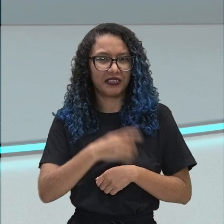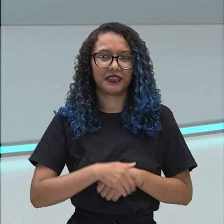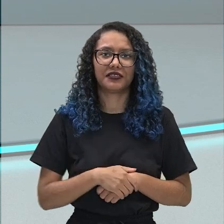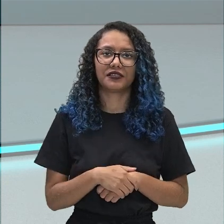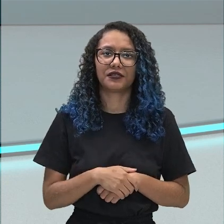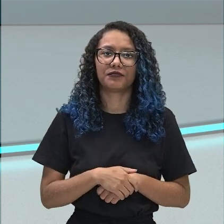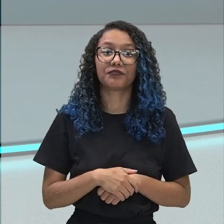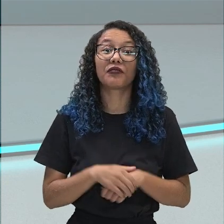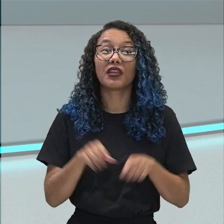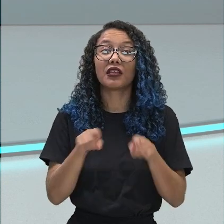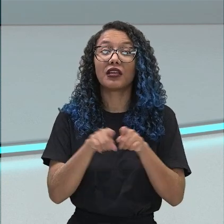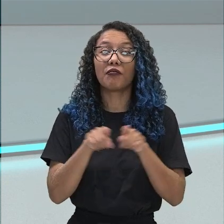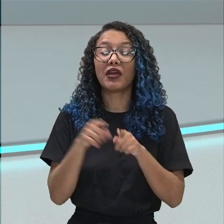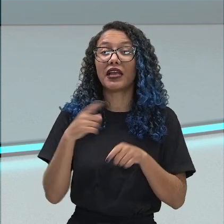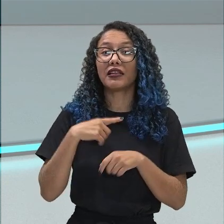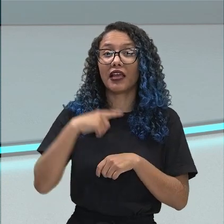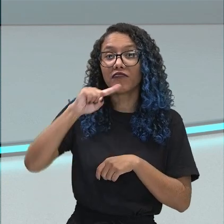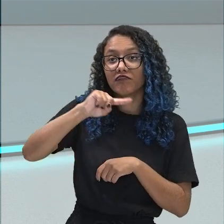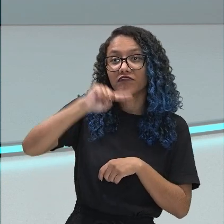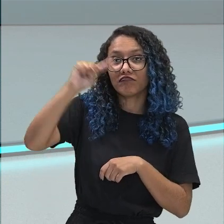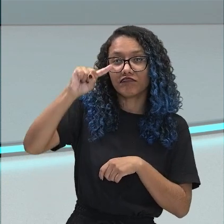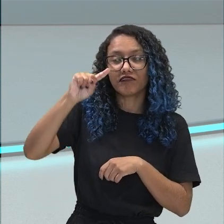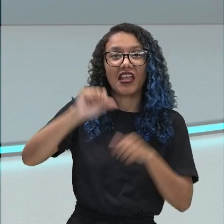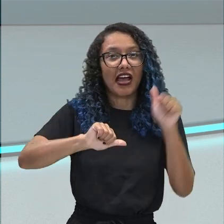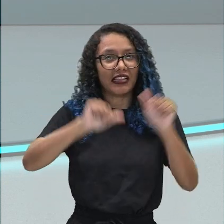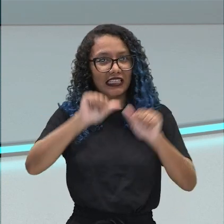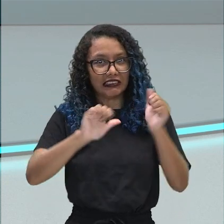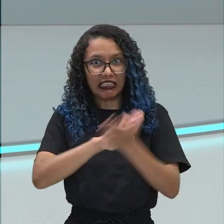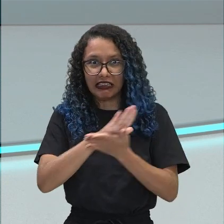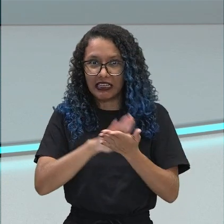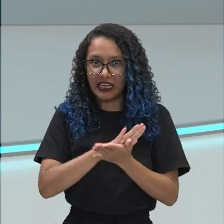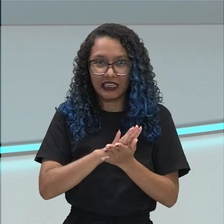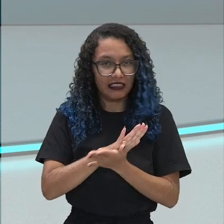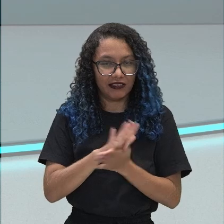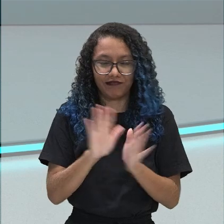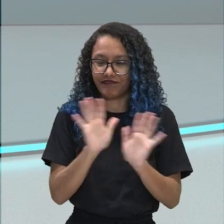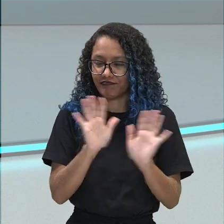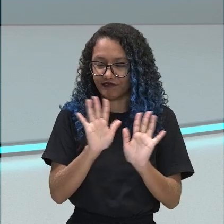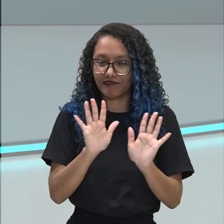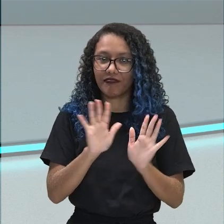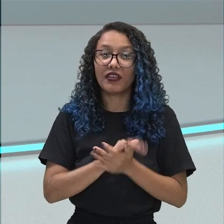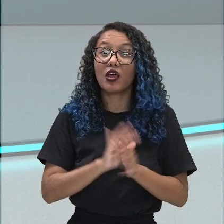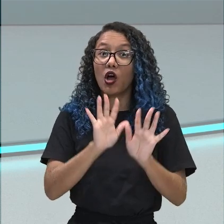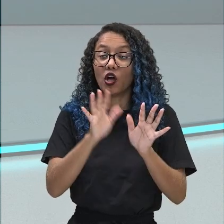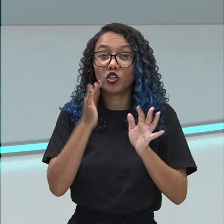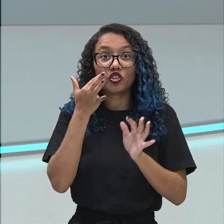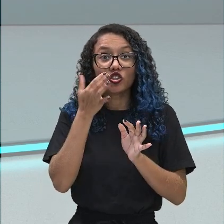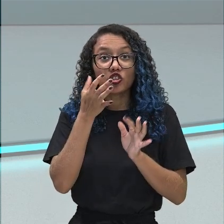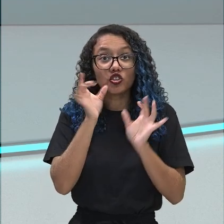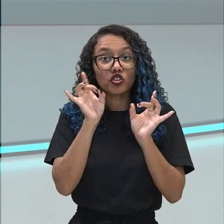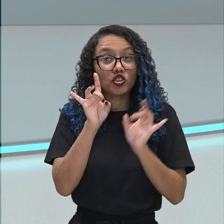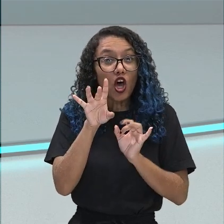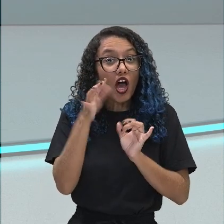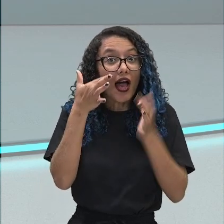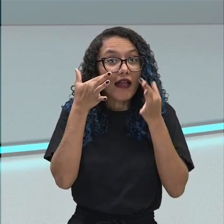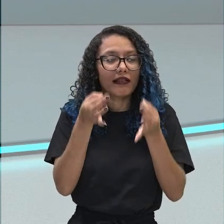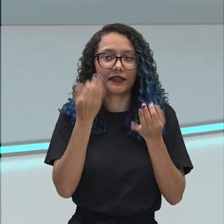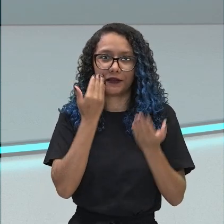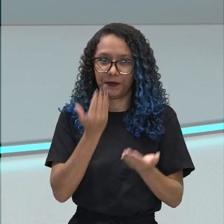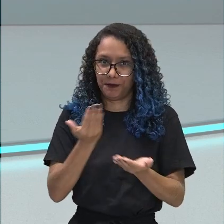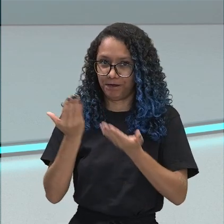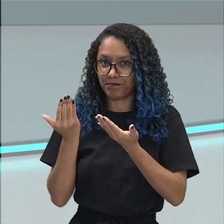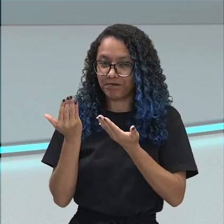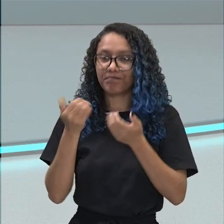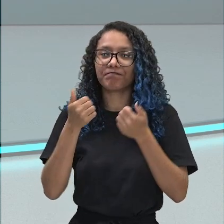os acentos também? Não vou analisar nada agora. Estou pedindo somente para vocês observarem, ok? Vamos lá